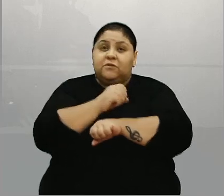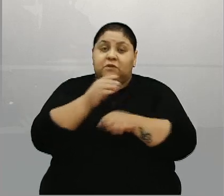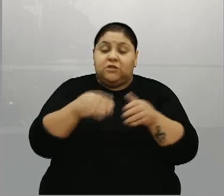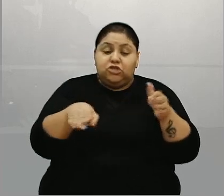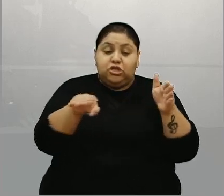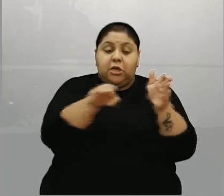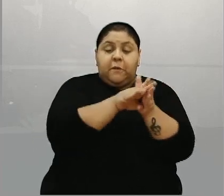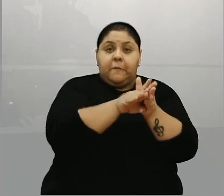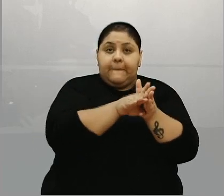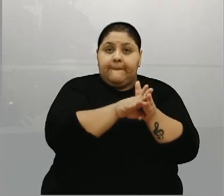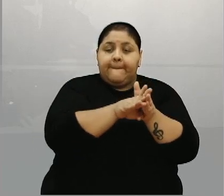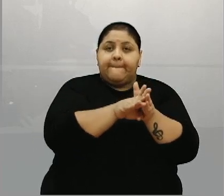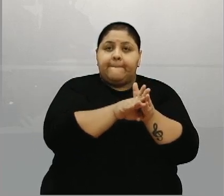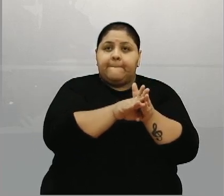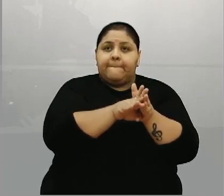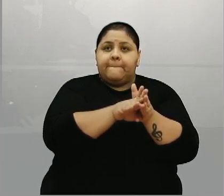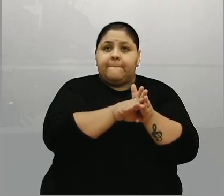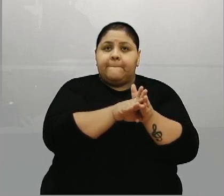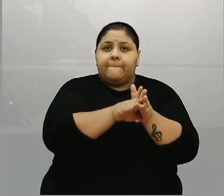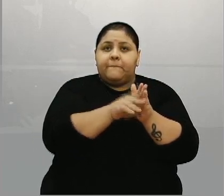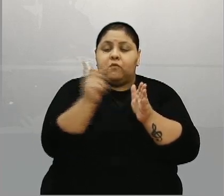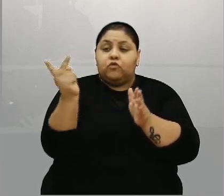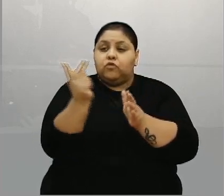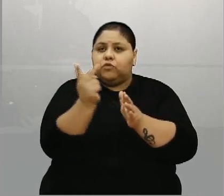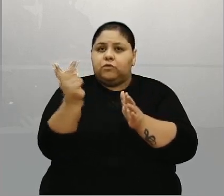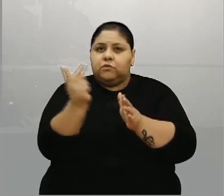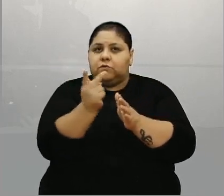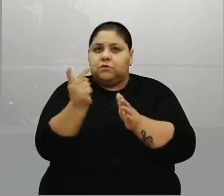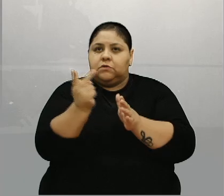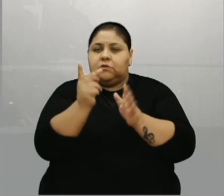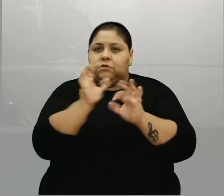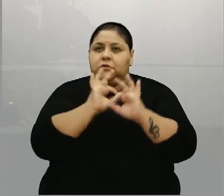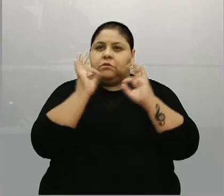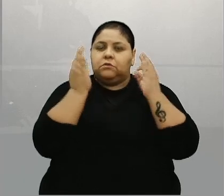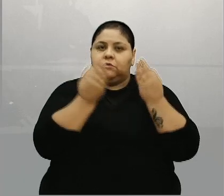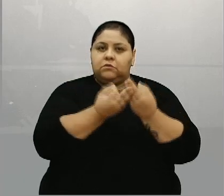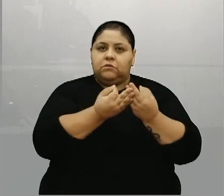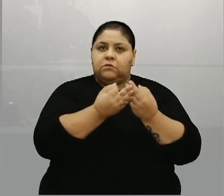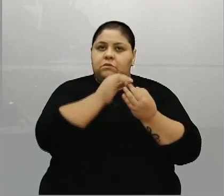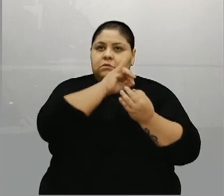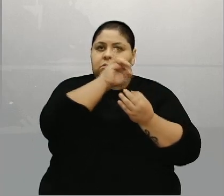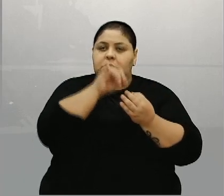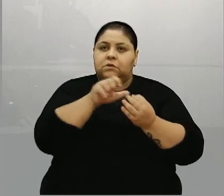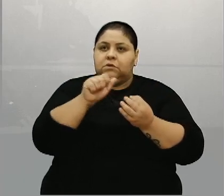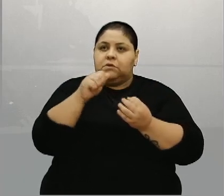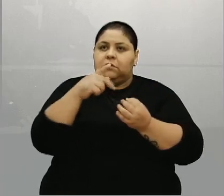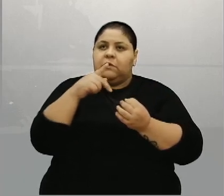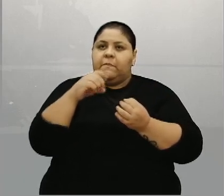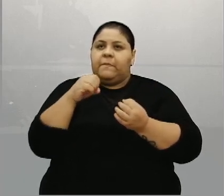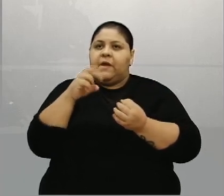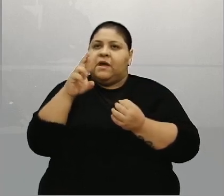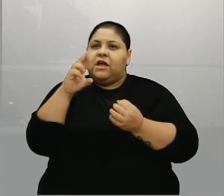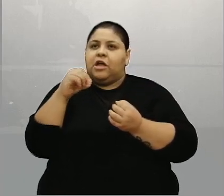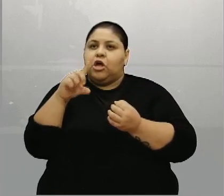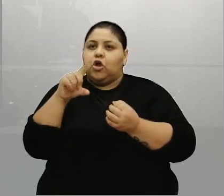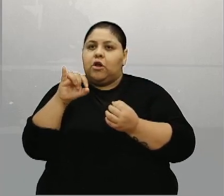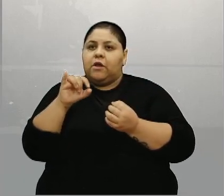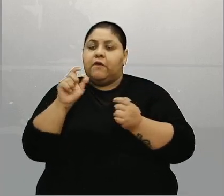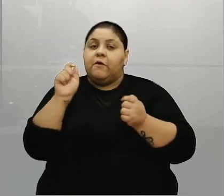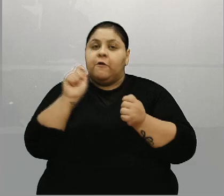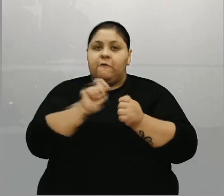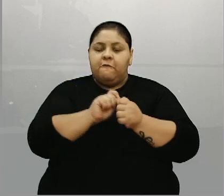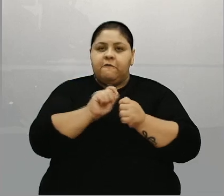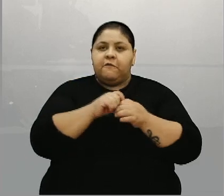estacionamento nos dois lados, e ali a família Zapparoli, ela